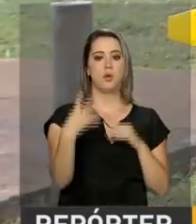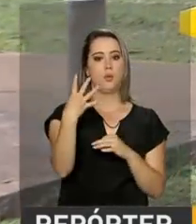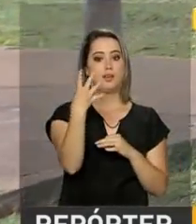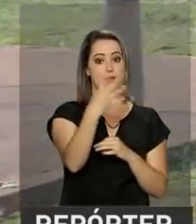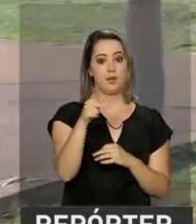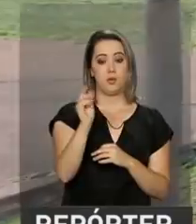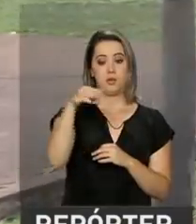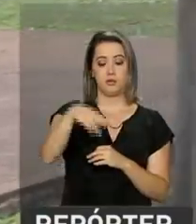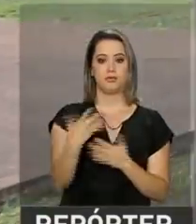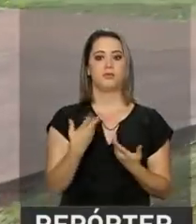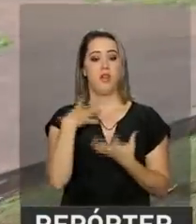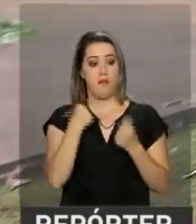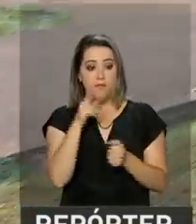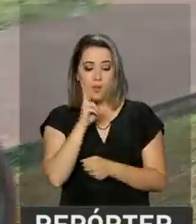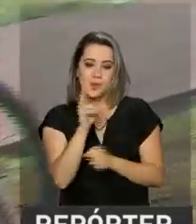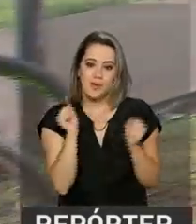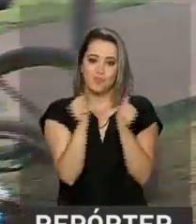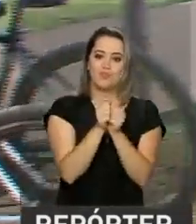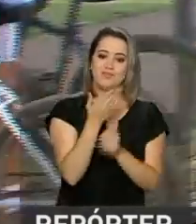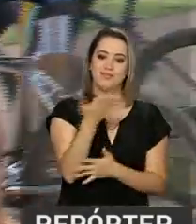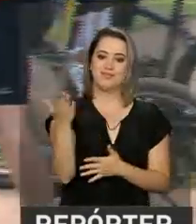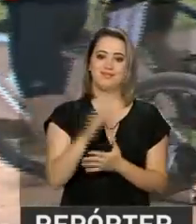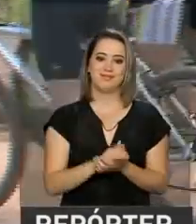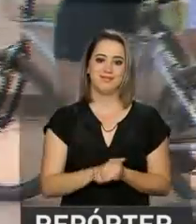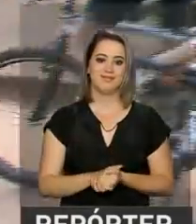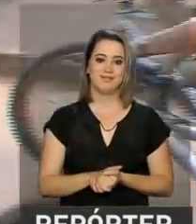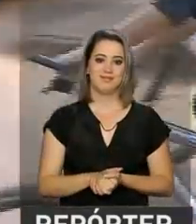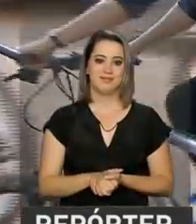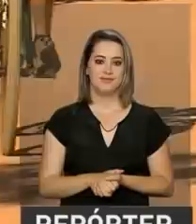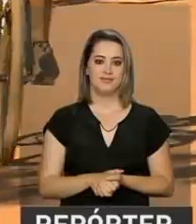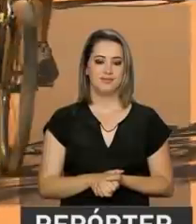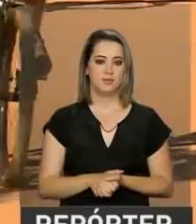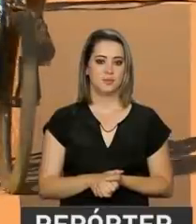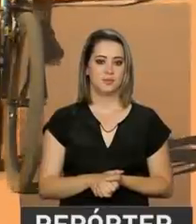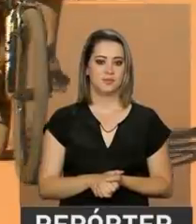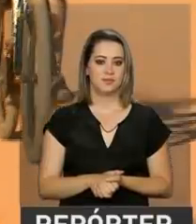ver até onde a gente consegue ir. Vamos lá, pessoal!